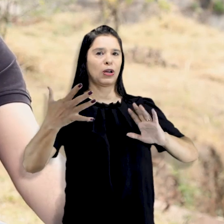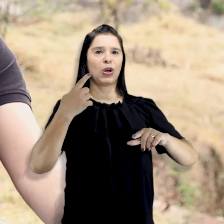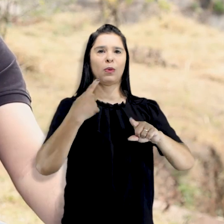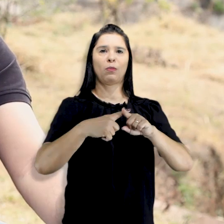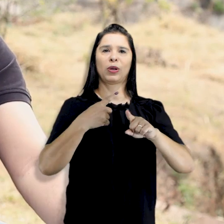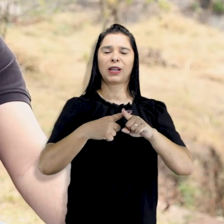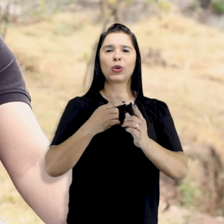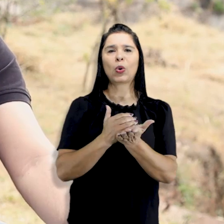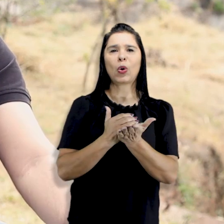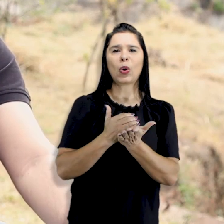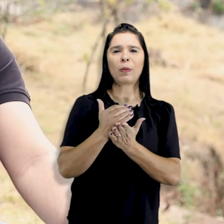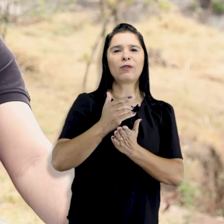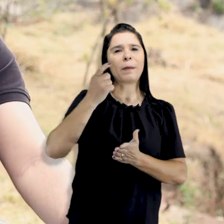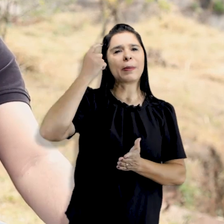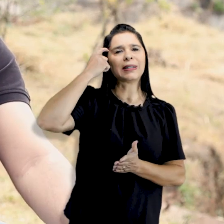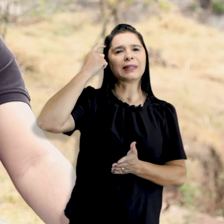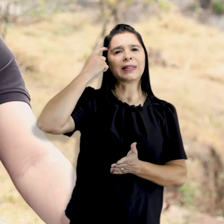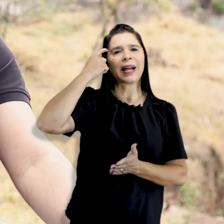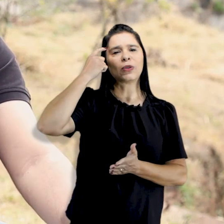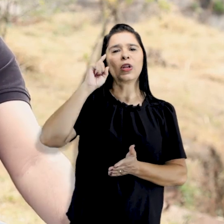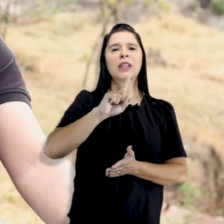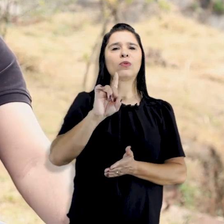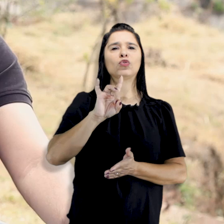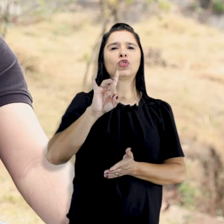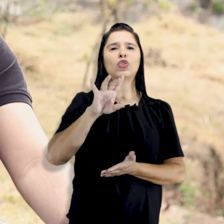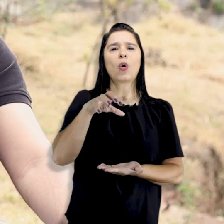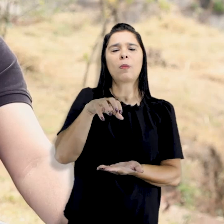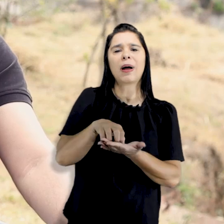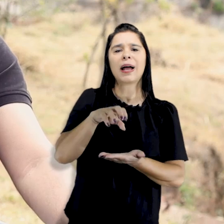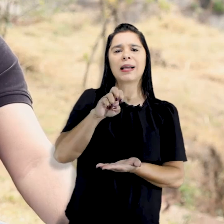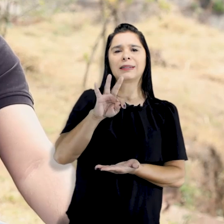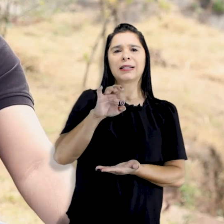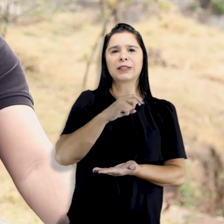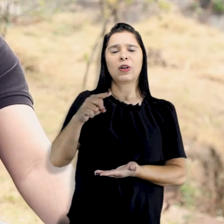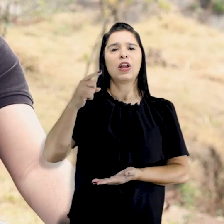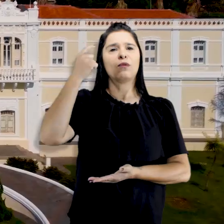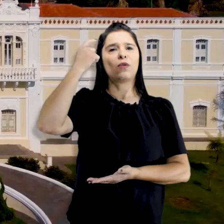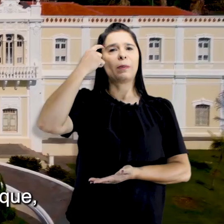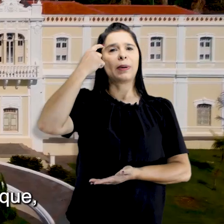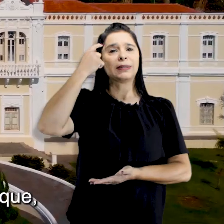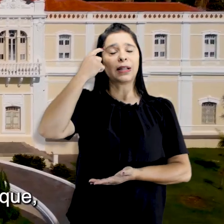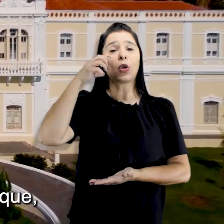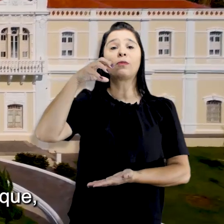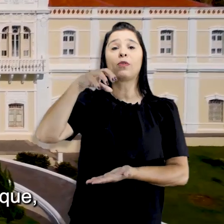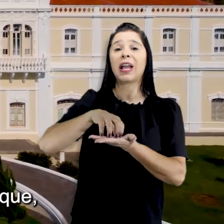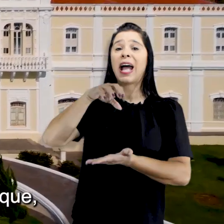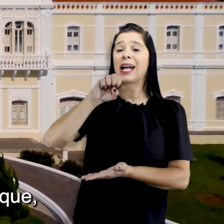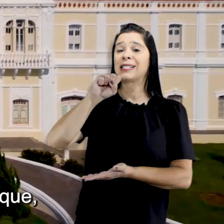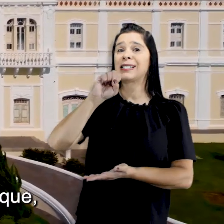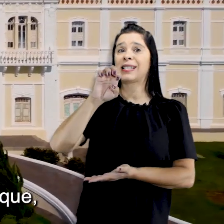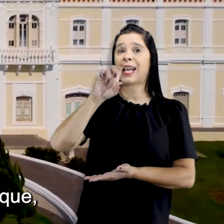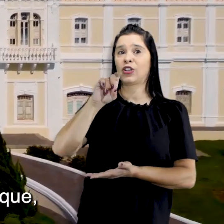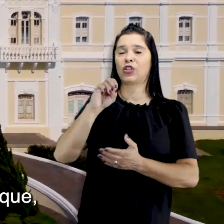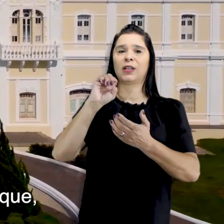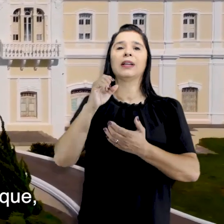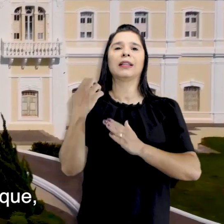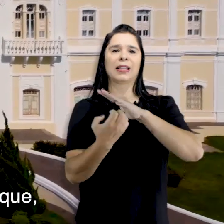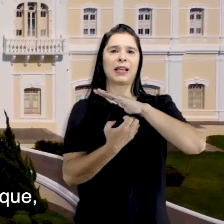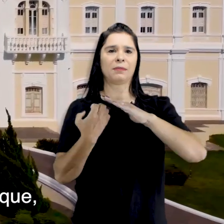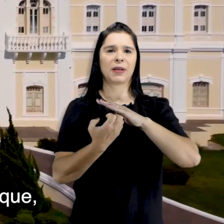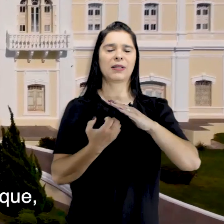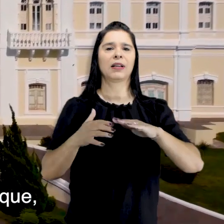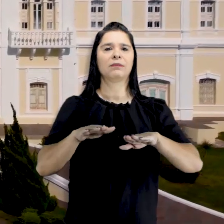pensado como sendo não somente uma estação. Ele foi pensado como ser a sede da empresa. Então ele tem no seu térreo a plataforma de